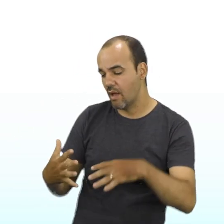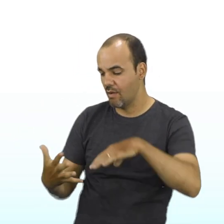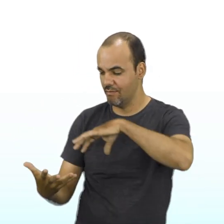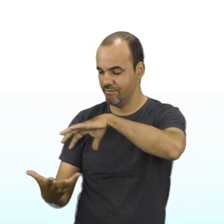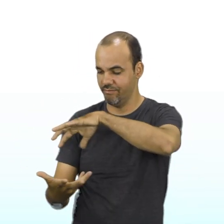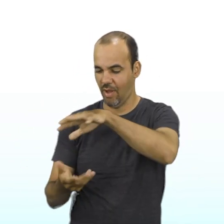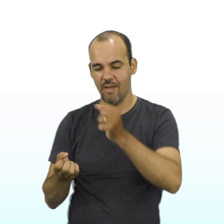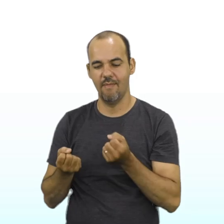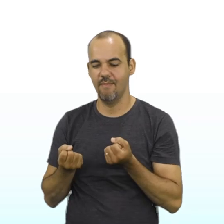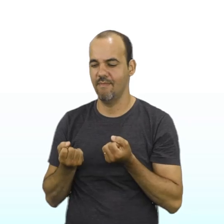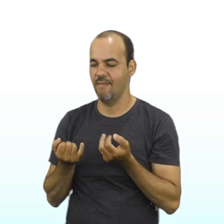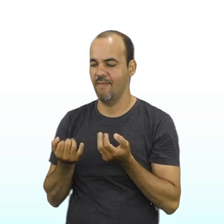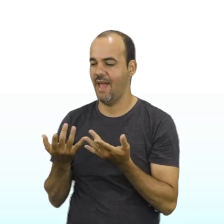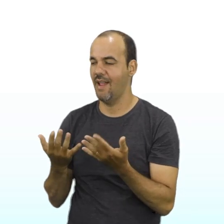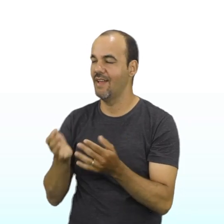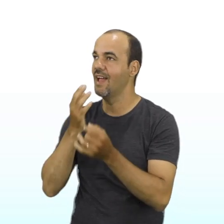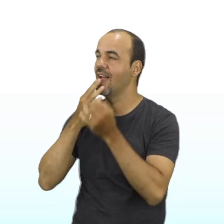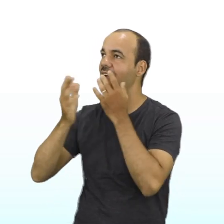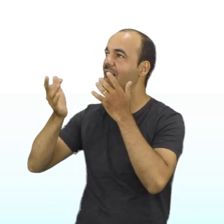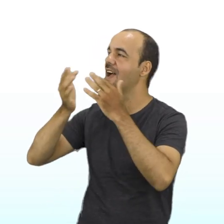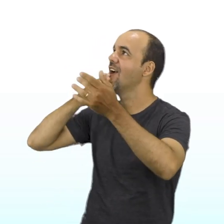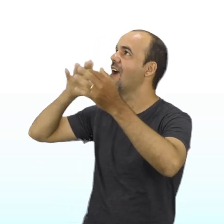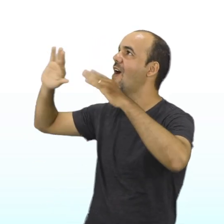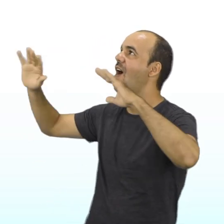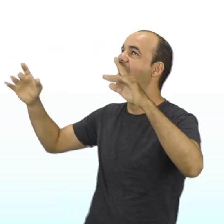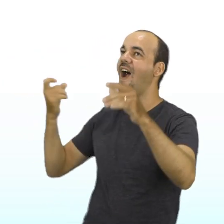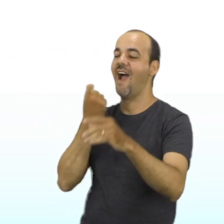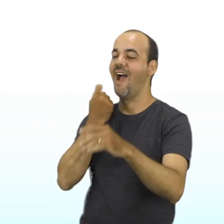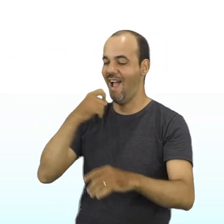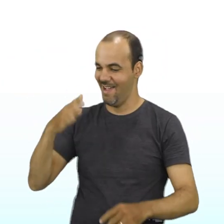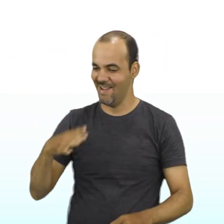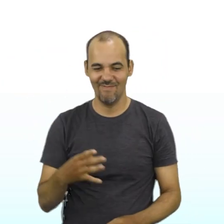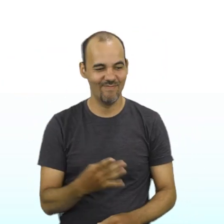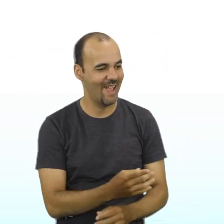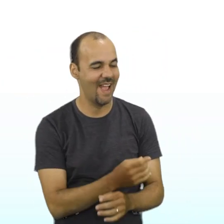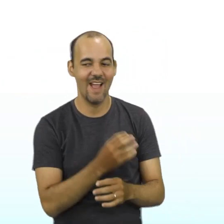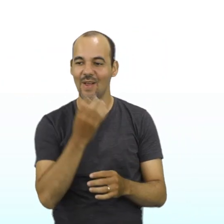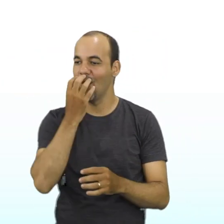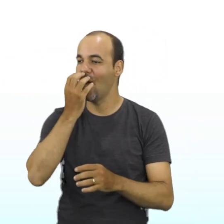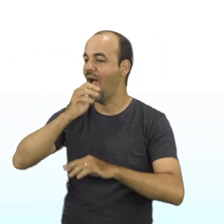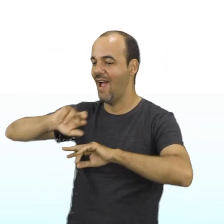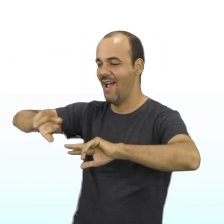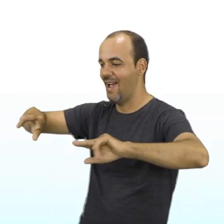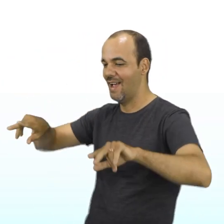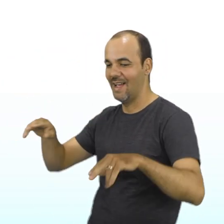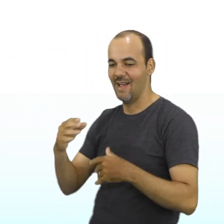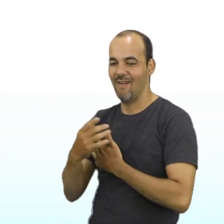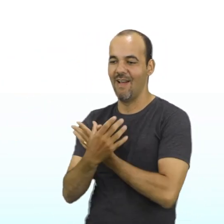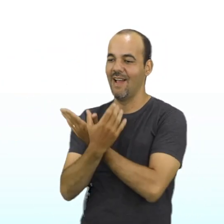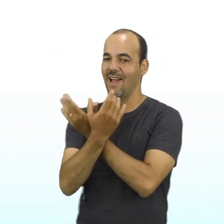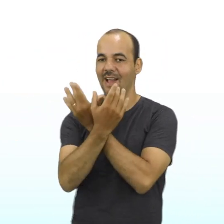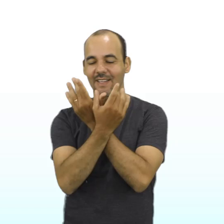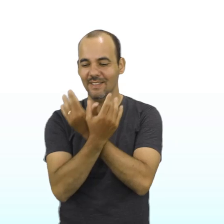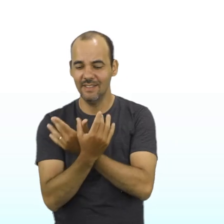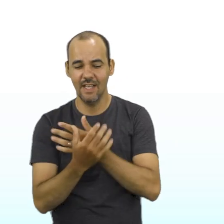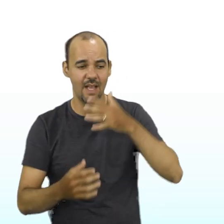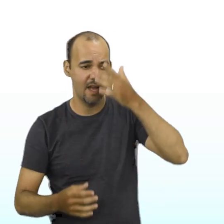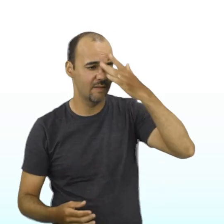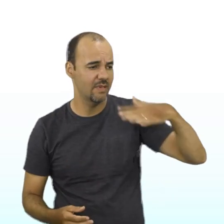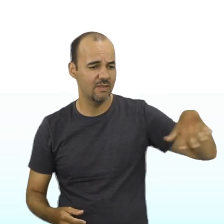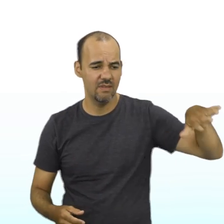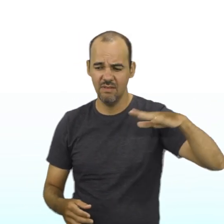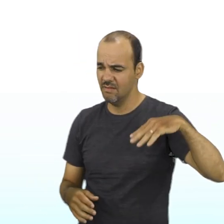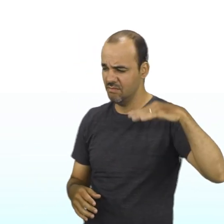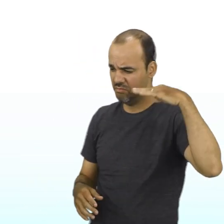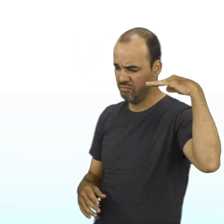parece apreciar, são cores, peixes, cachorros, cometas, que simplesmente não são importantes para a